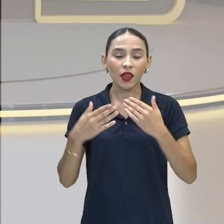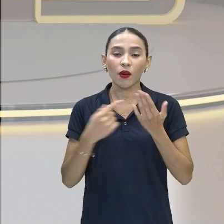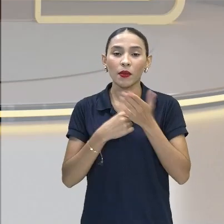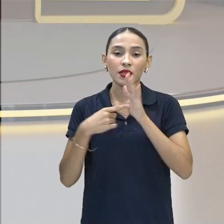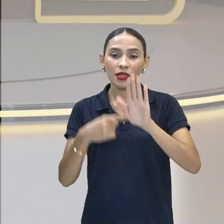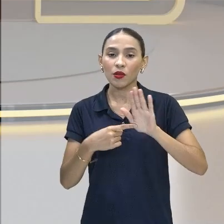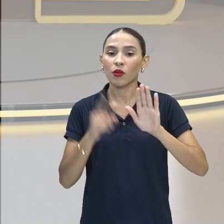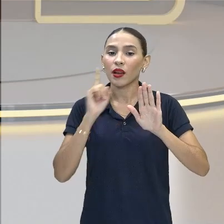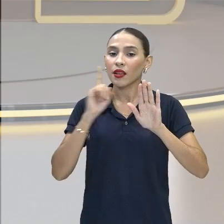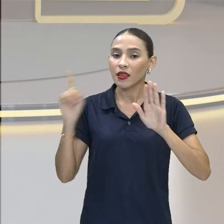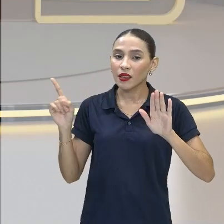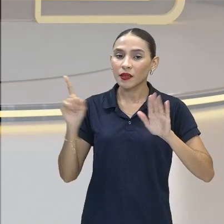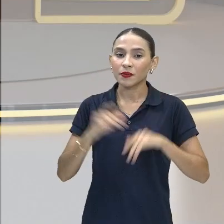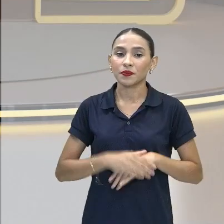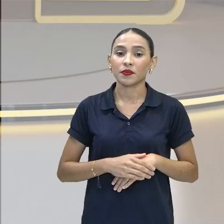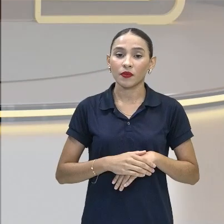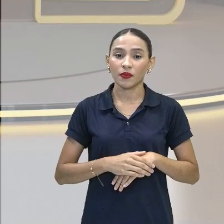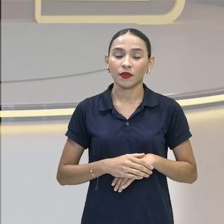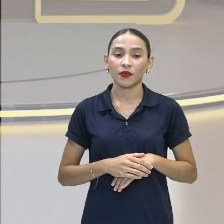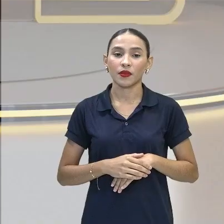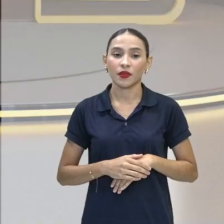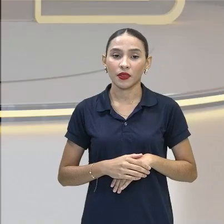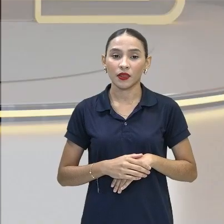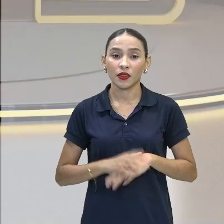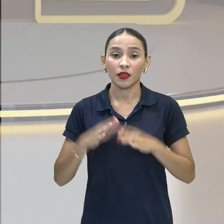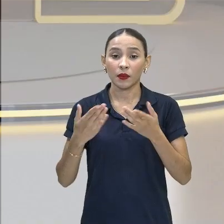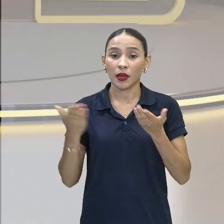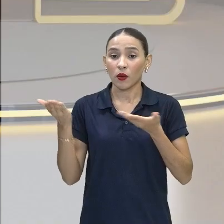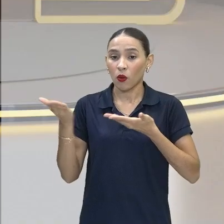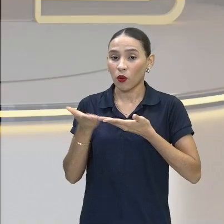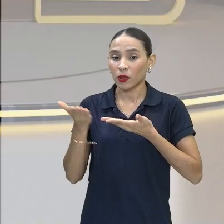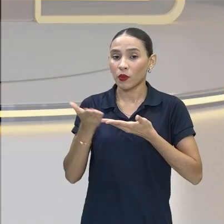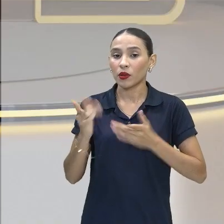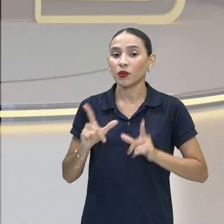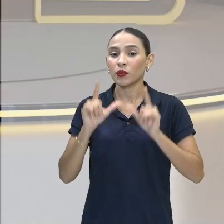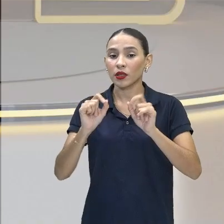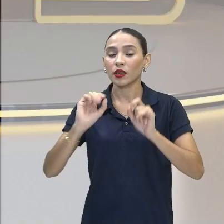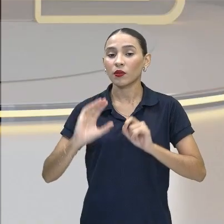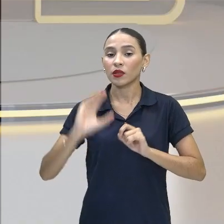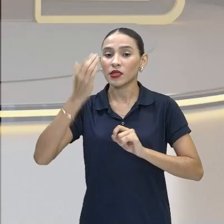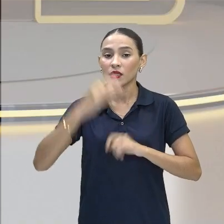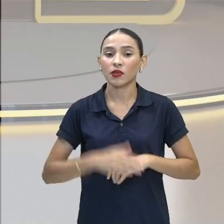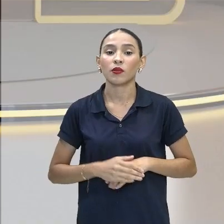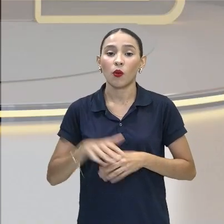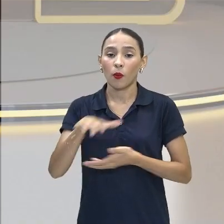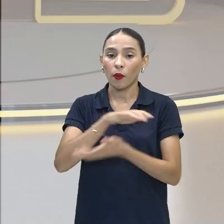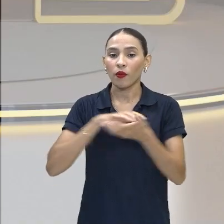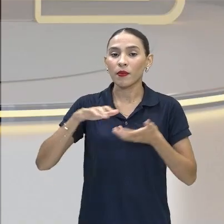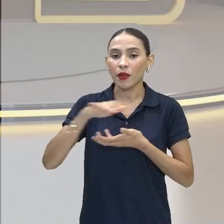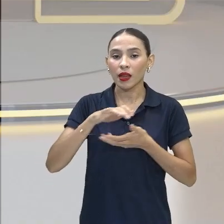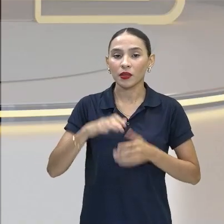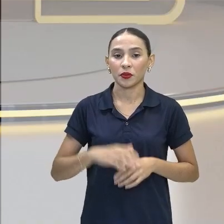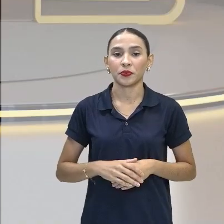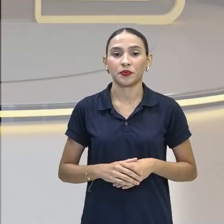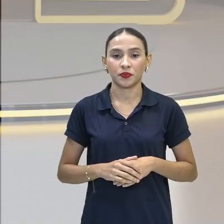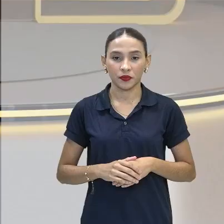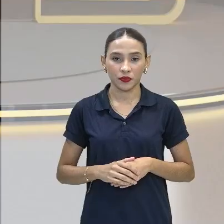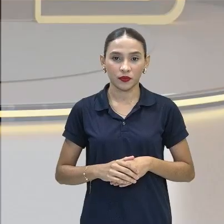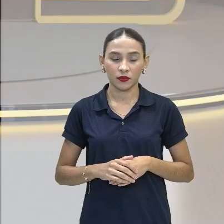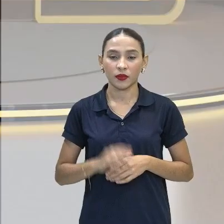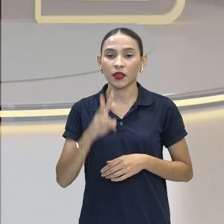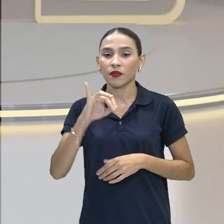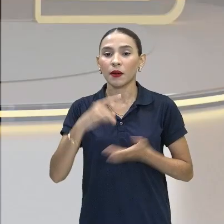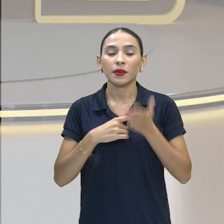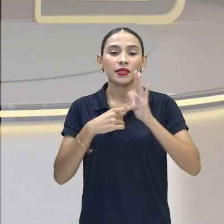ilustrou, e no momento contemporâneo, o que aconteceu? Aconteceu um movimento, né? Isso. Que vem trazer